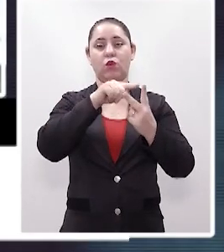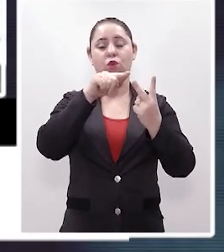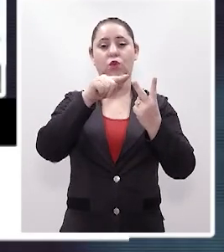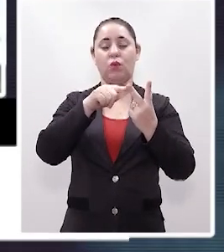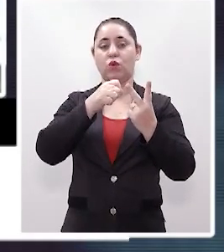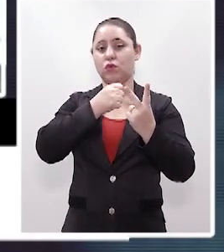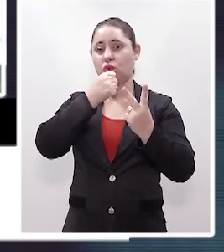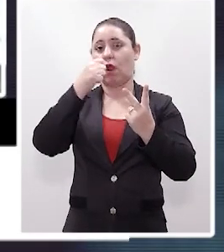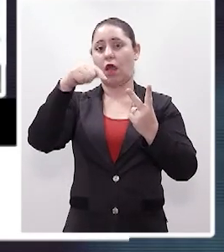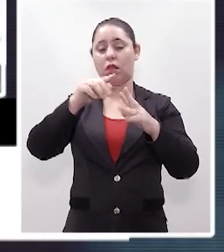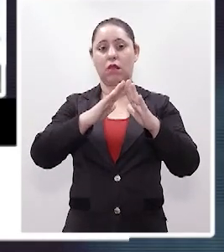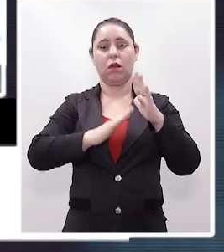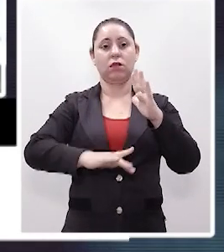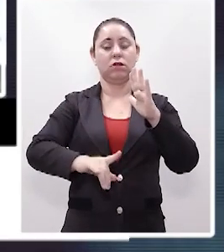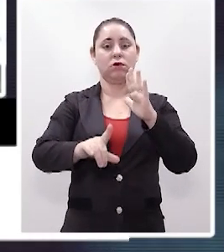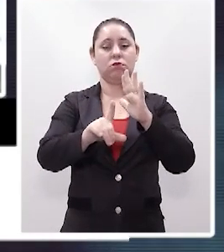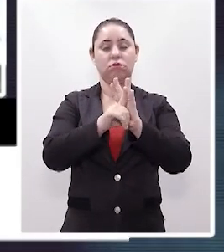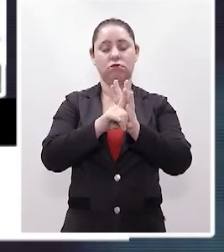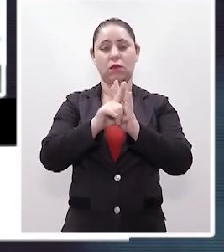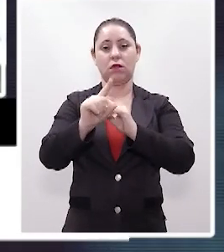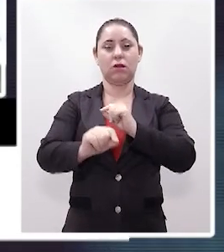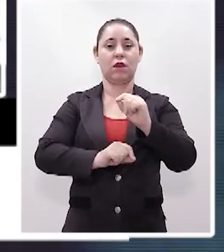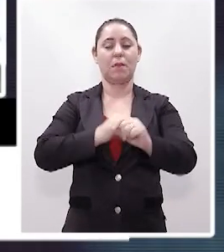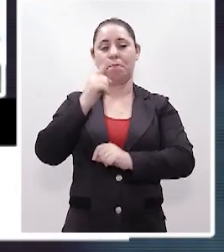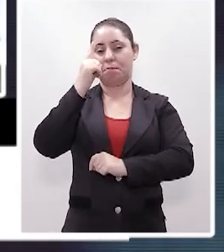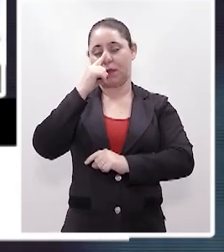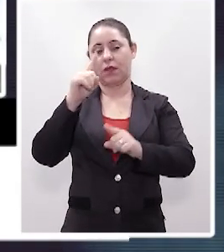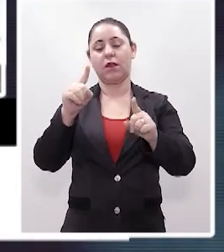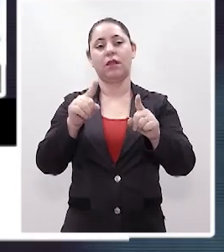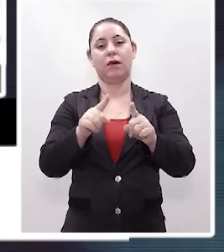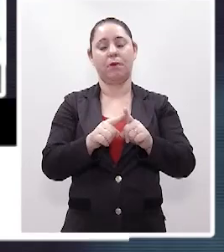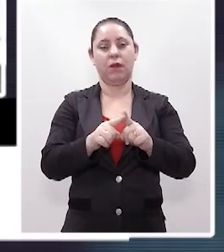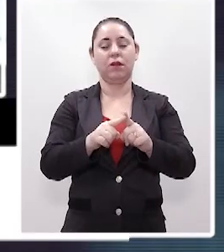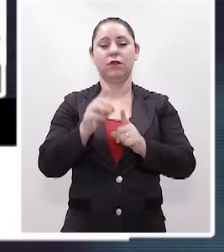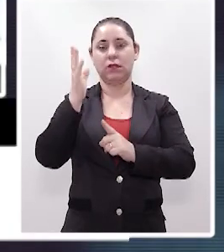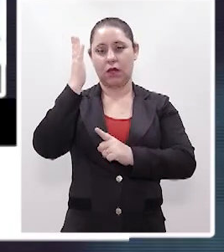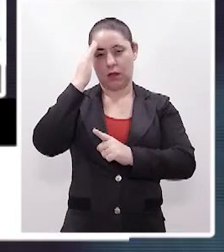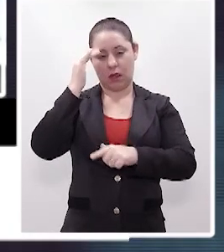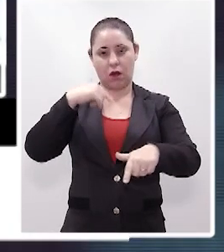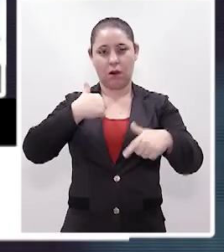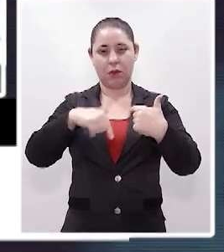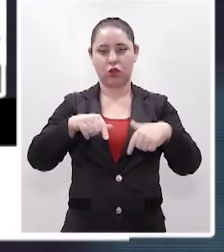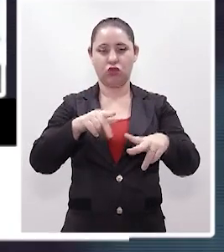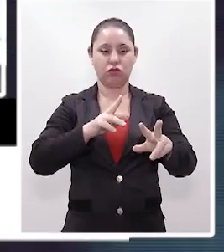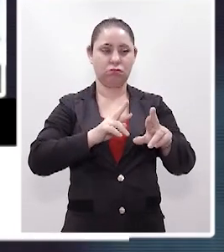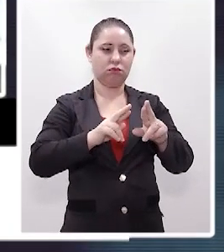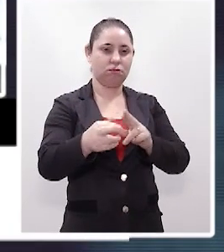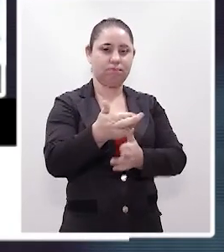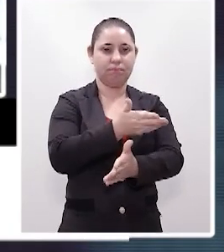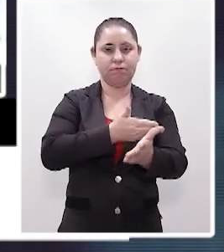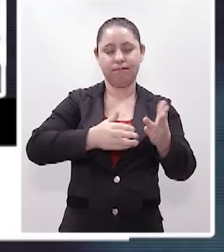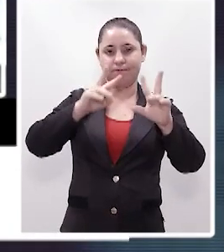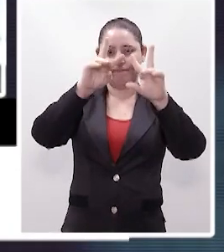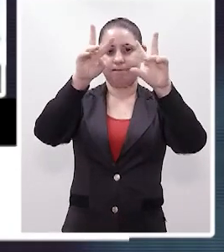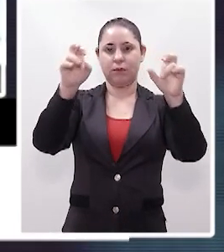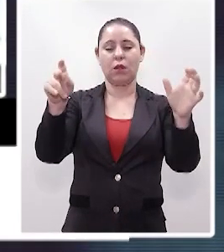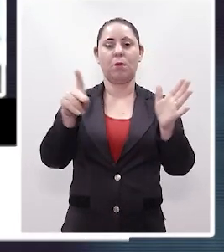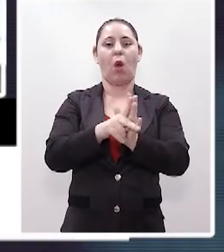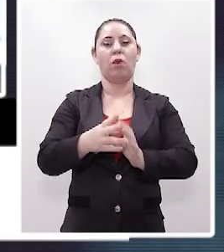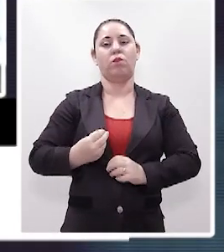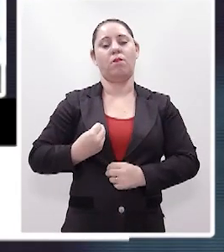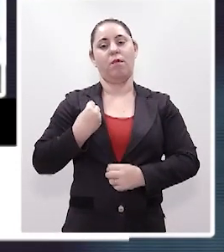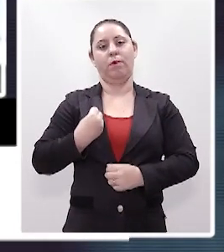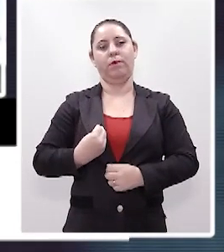duas jornalistas da Assembleia Legislativa que são mães também, então elas lidam diretamente com assuntos também em suas